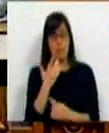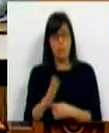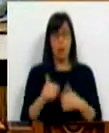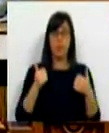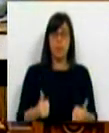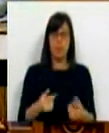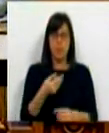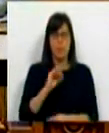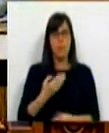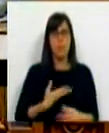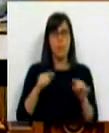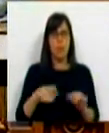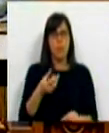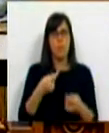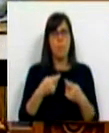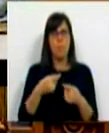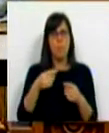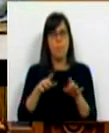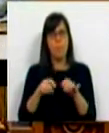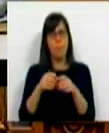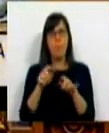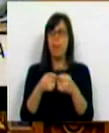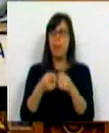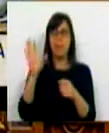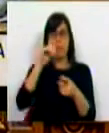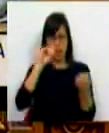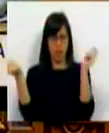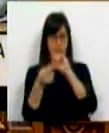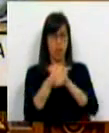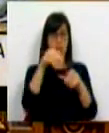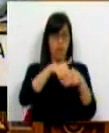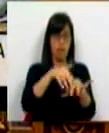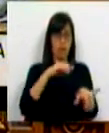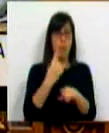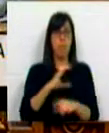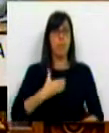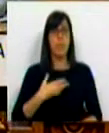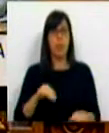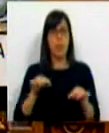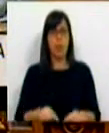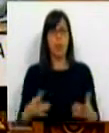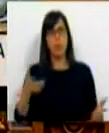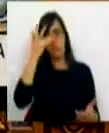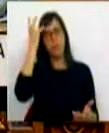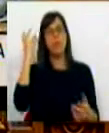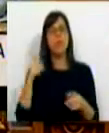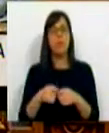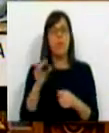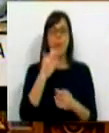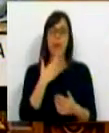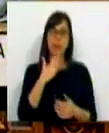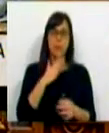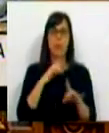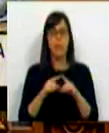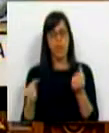bem que o PSD é hoje o partido mais radical deste Parlamento. Até o CDS hoje conseguiu ser um partido mais